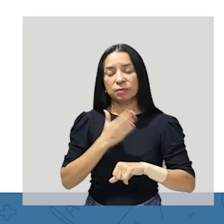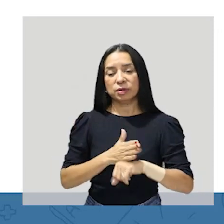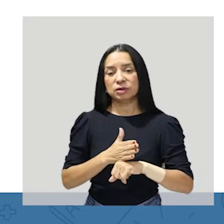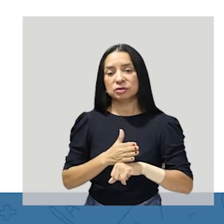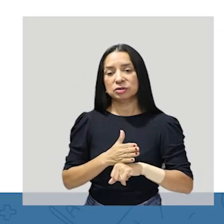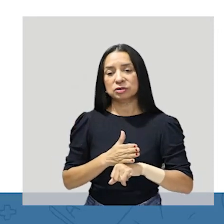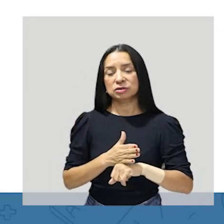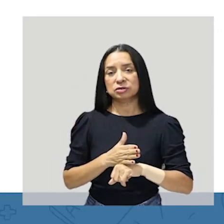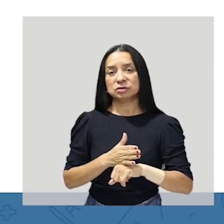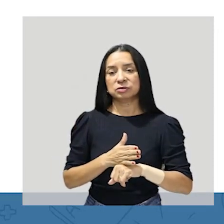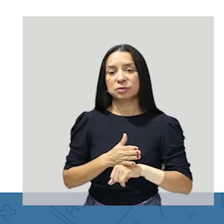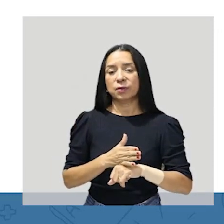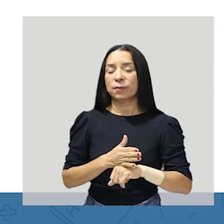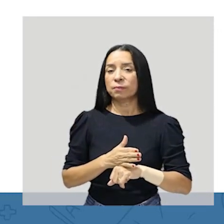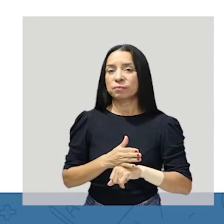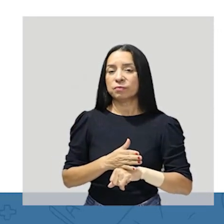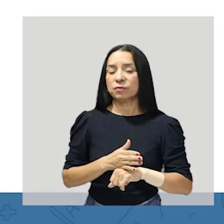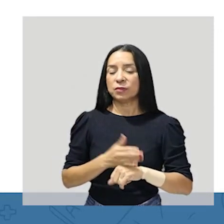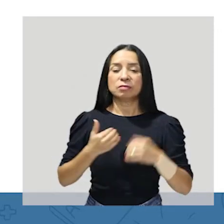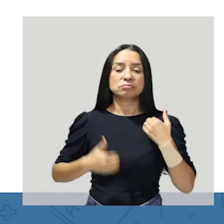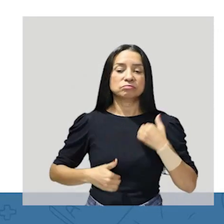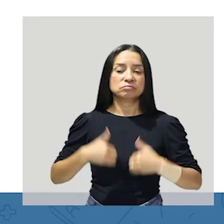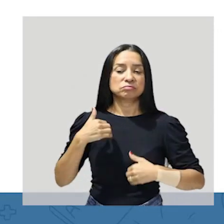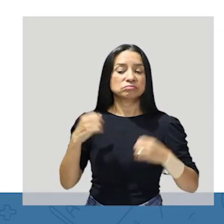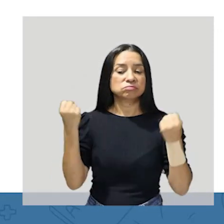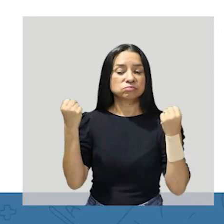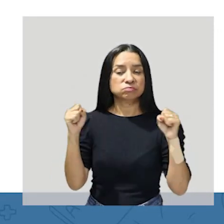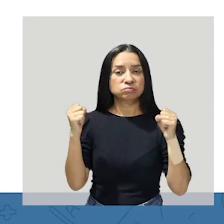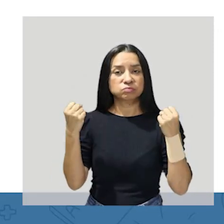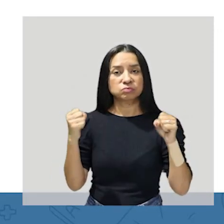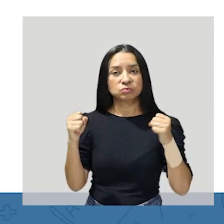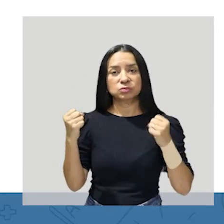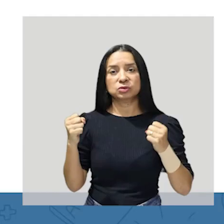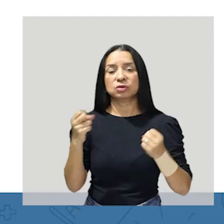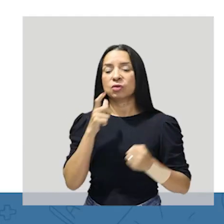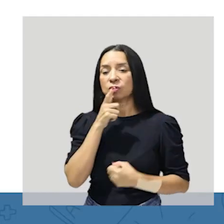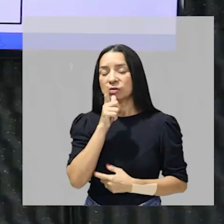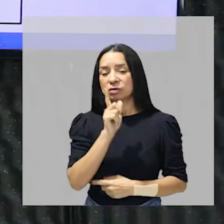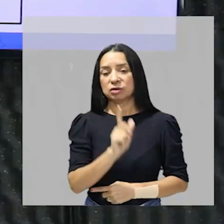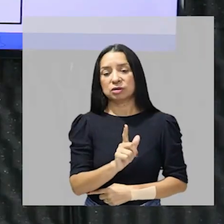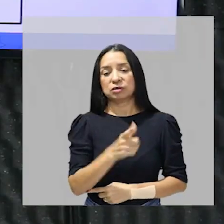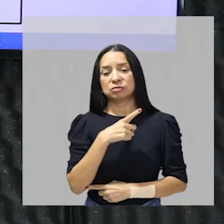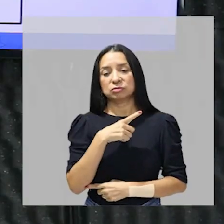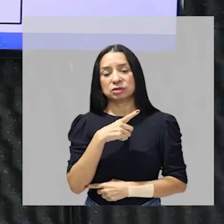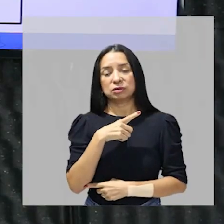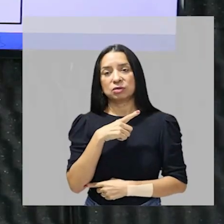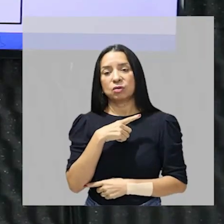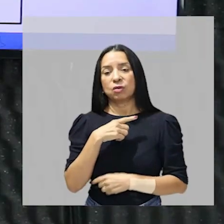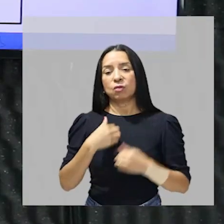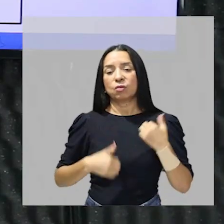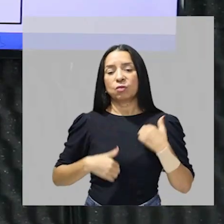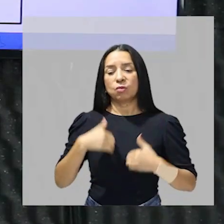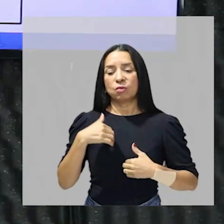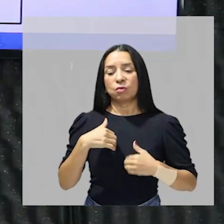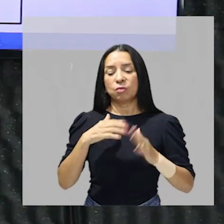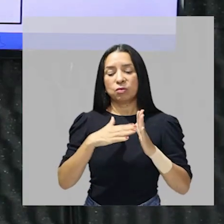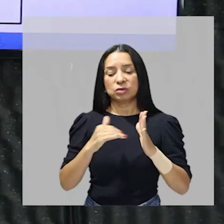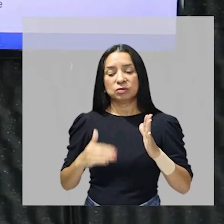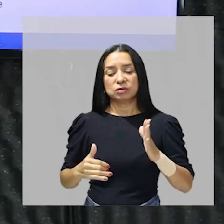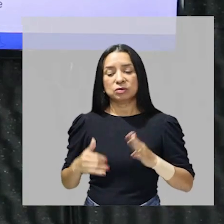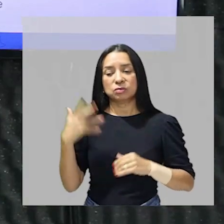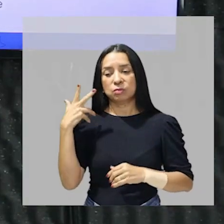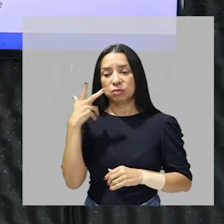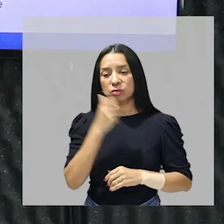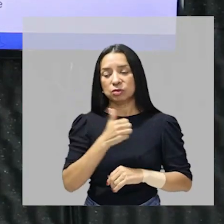de atividades físicas, de exercícios físicos, da ginástica, eles tinham ali um corpo, digamos assim, esteticamente